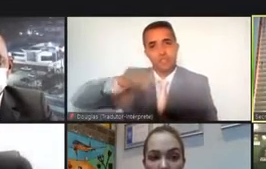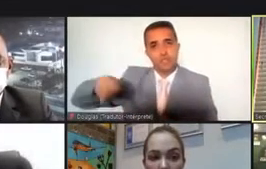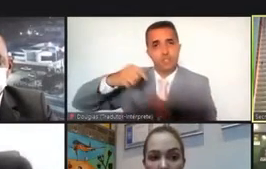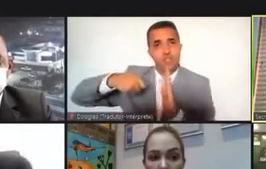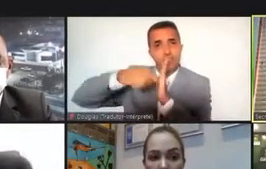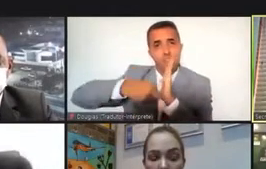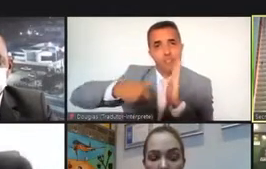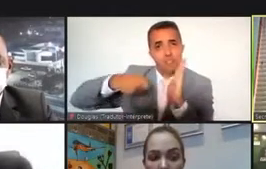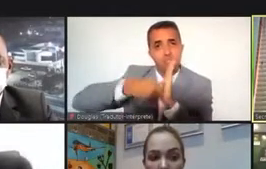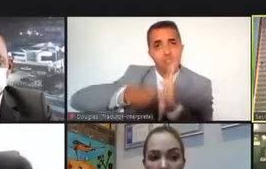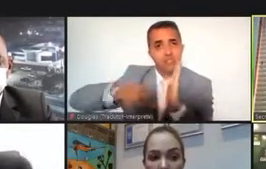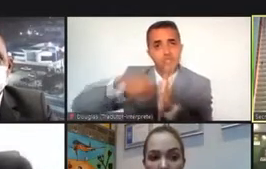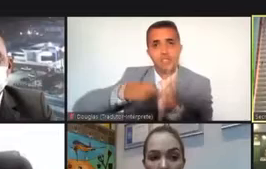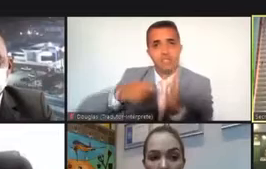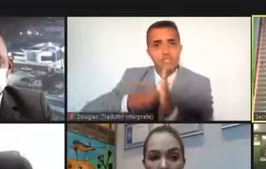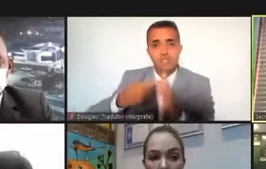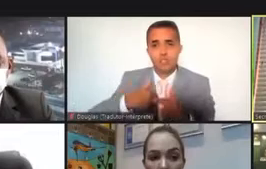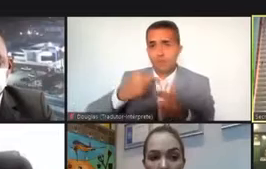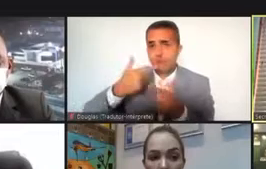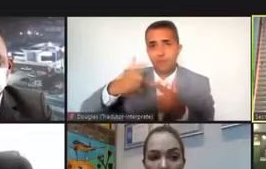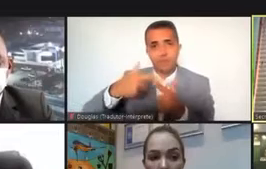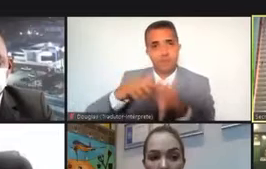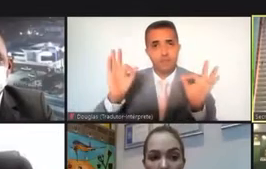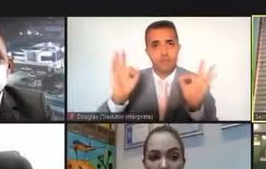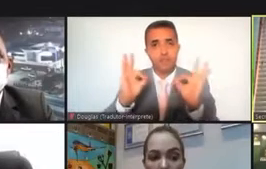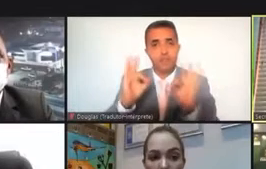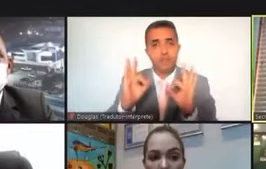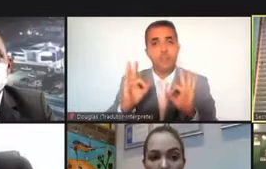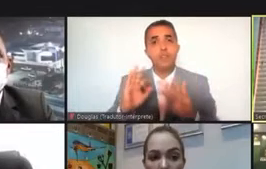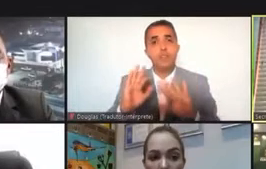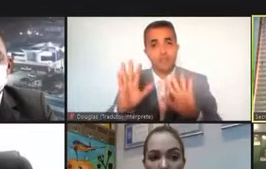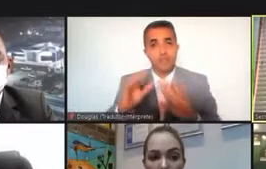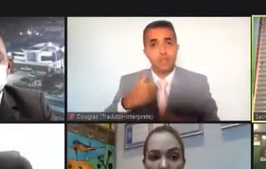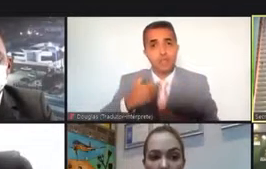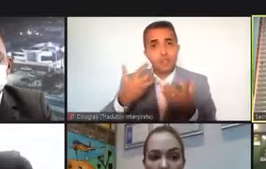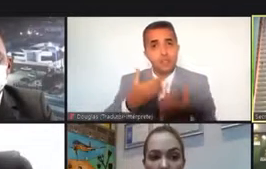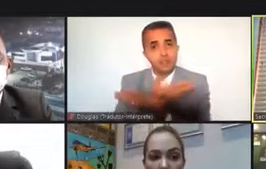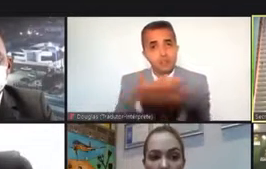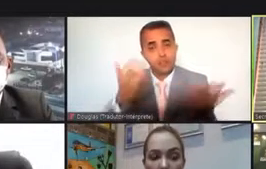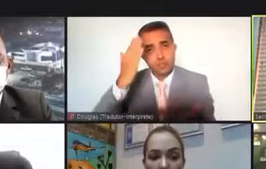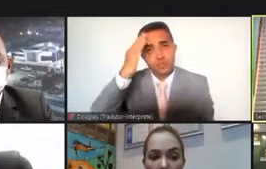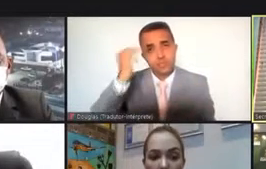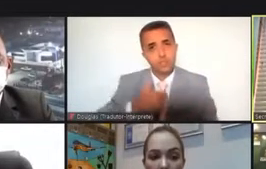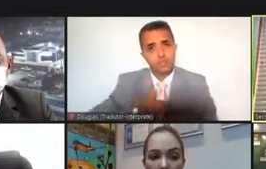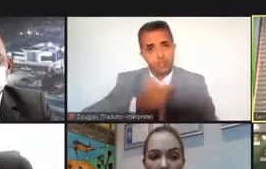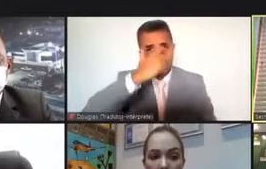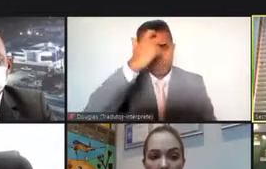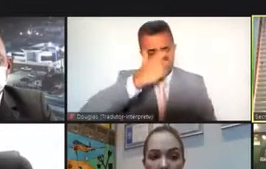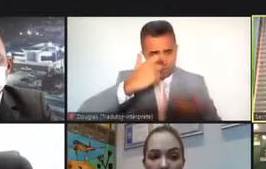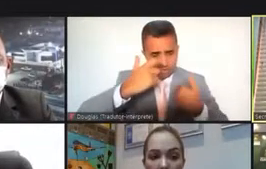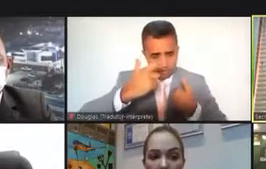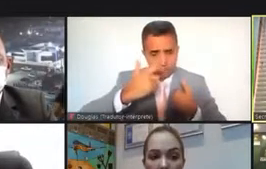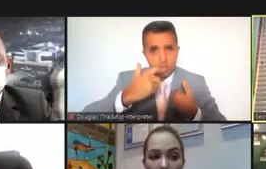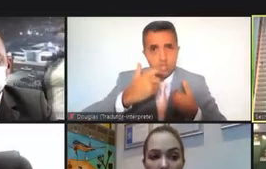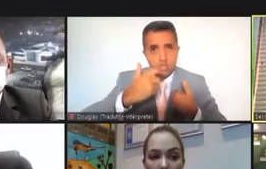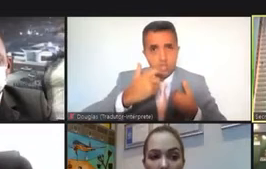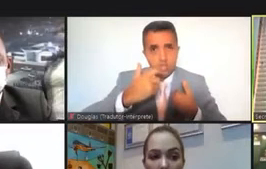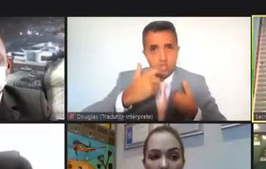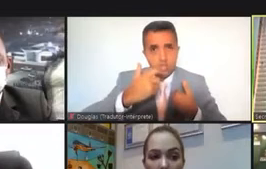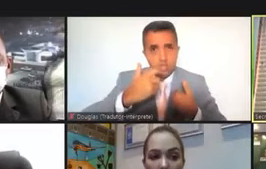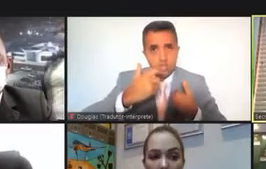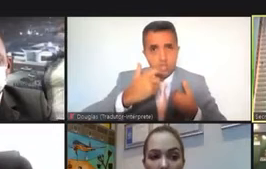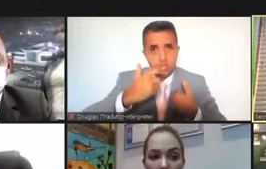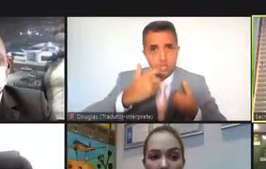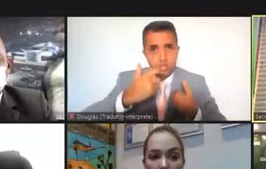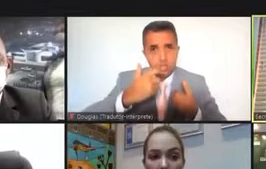ouvindo, a minha cor não me define. Isso não tem a ver com os vereadores. Inclusive, eu